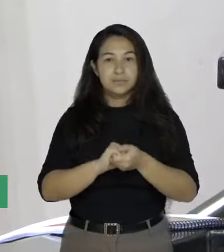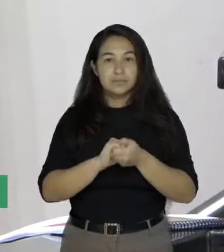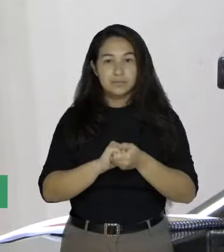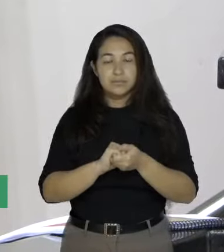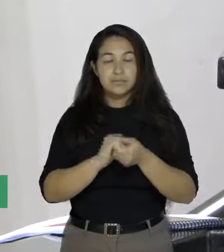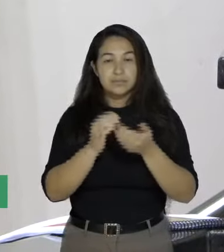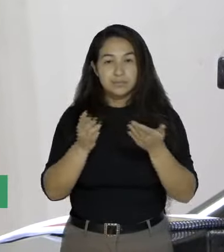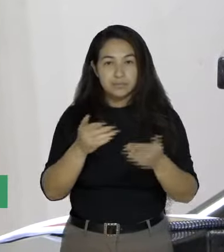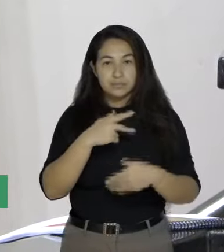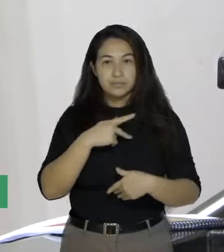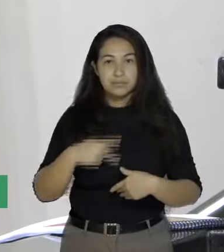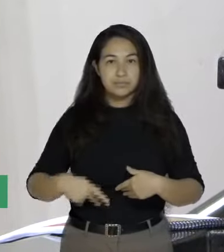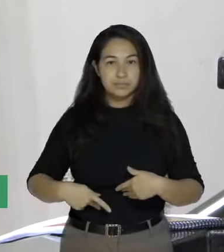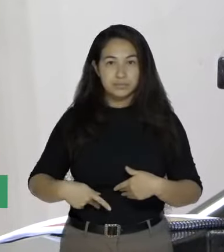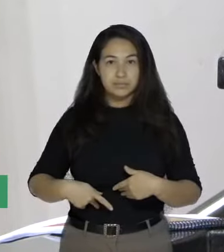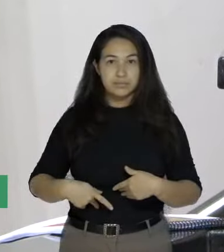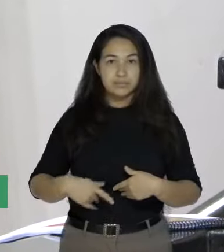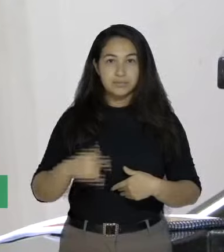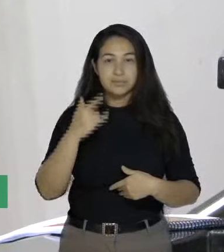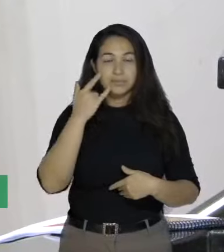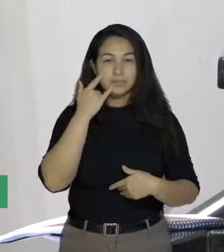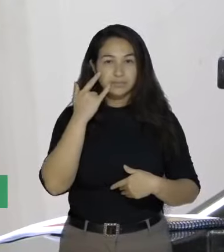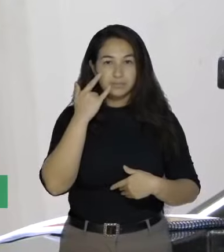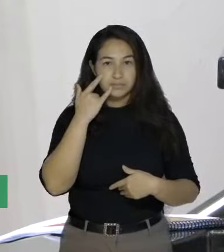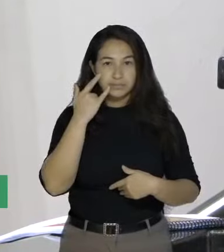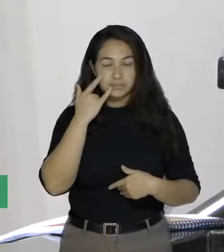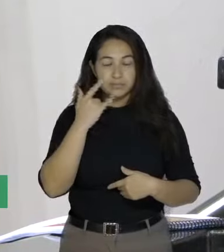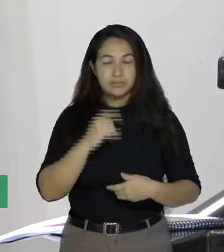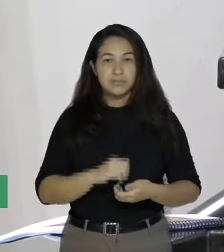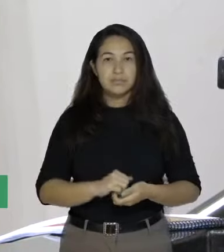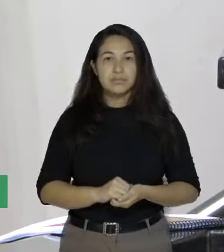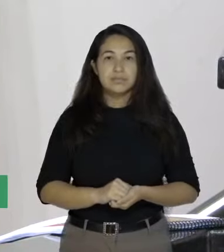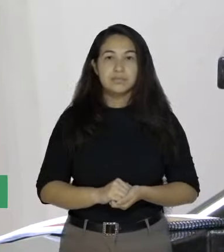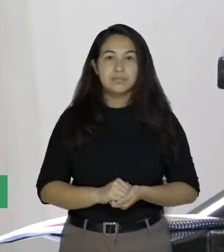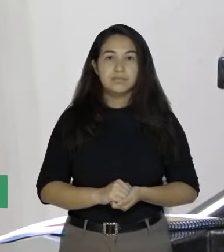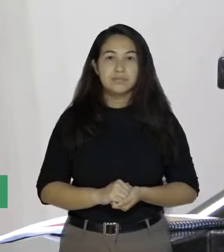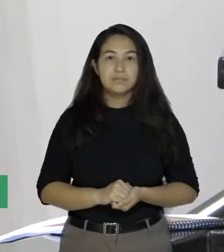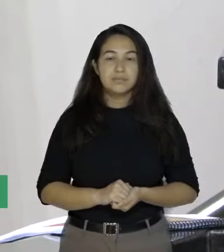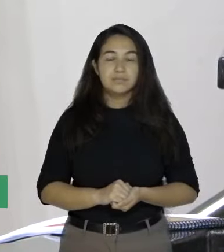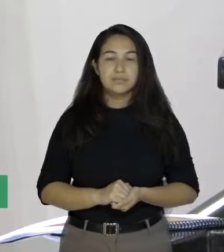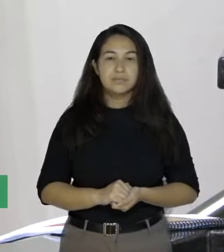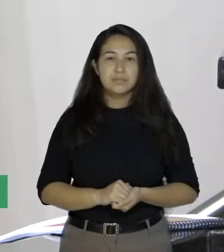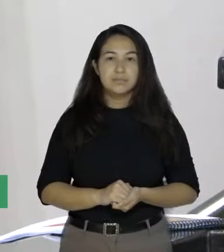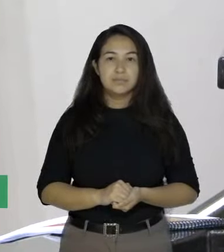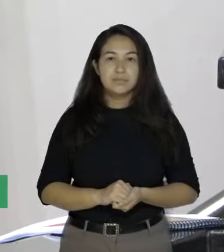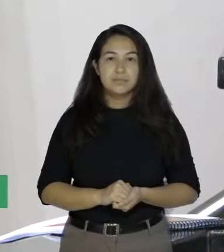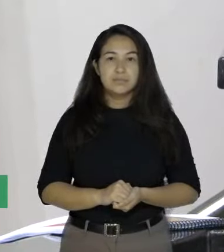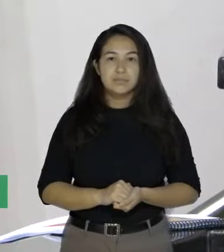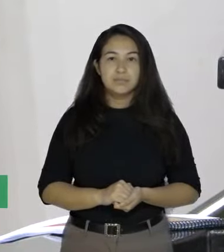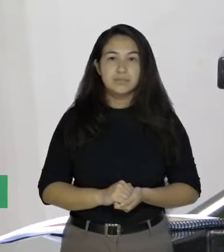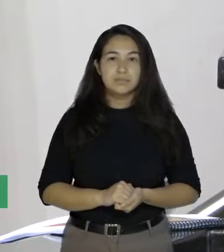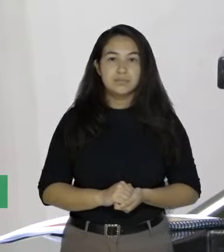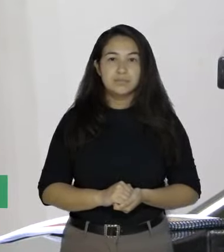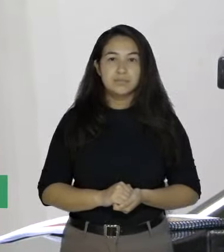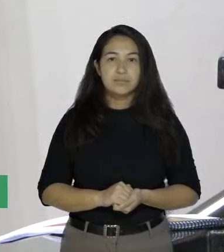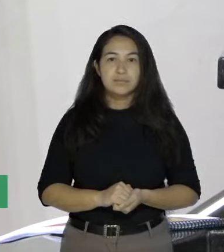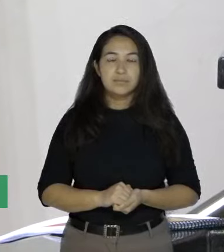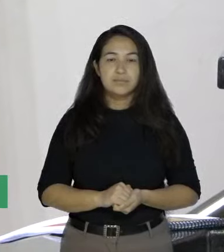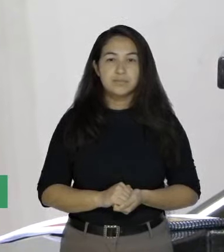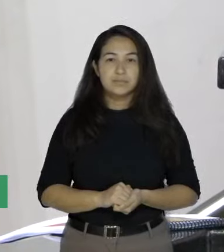da Augusta Assembleia Legislativa do Estado de Santa Catarina Deputado Mauro de Nadal